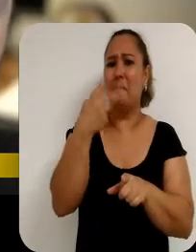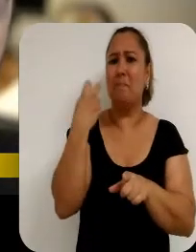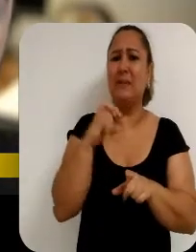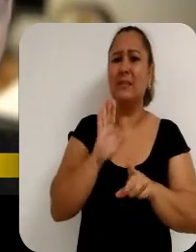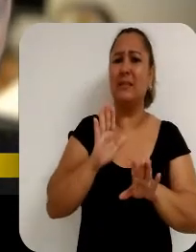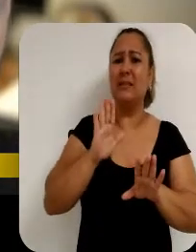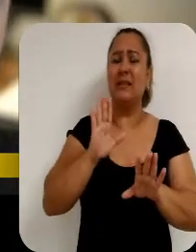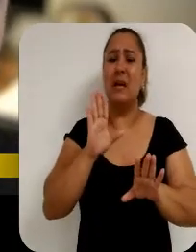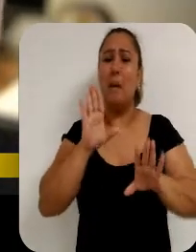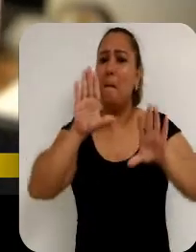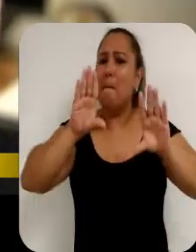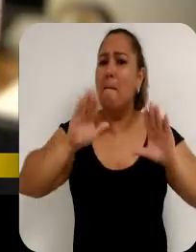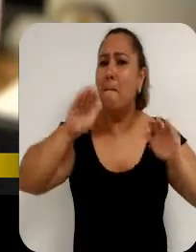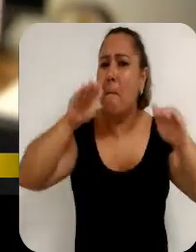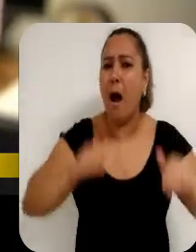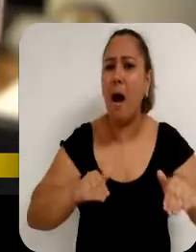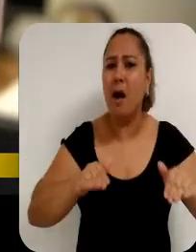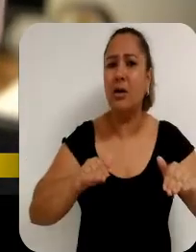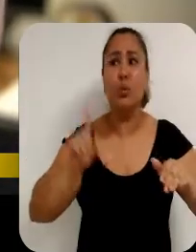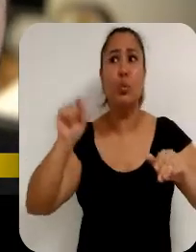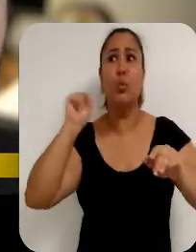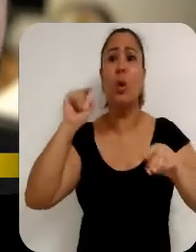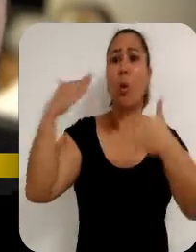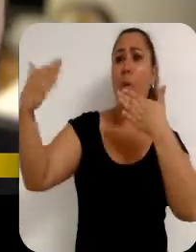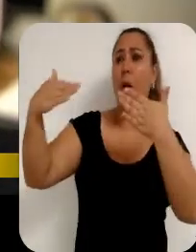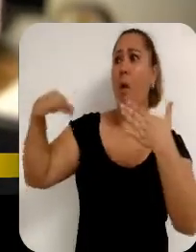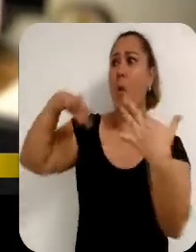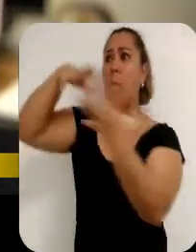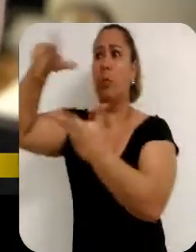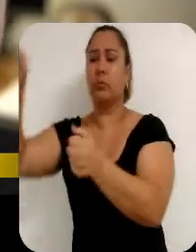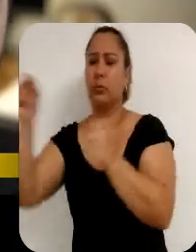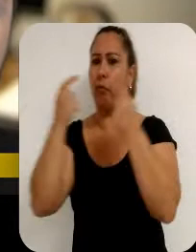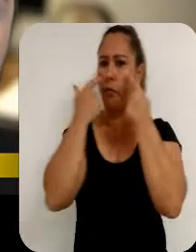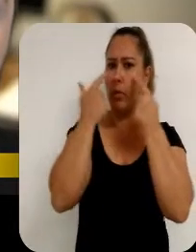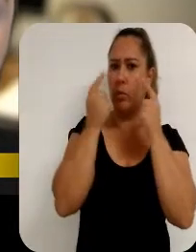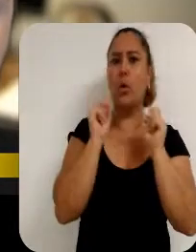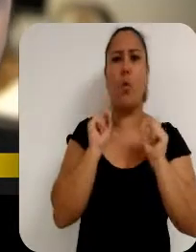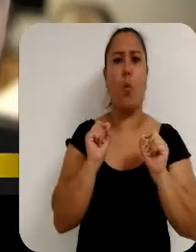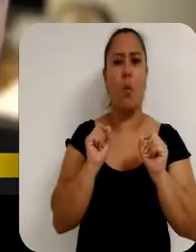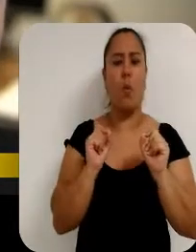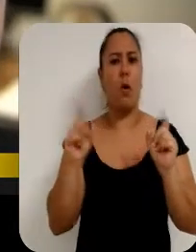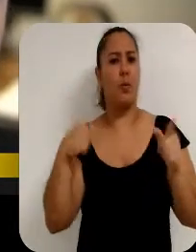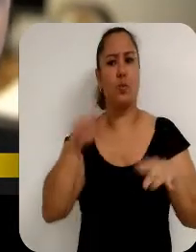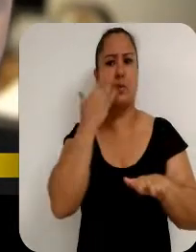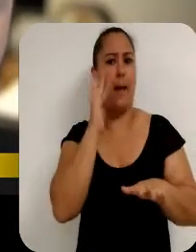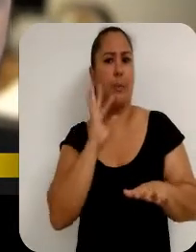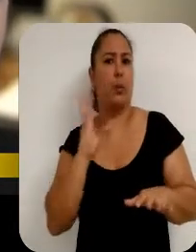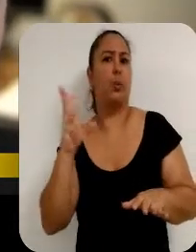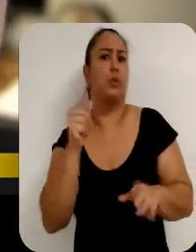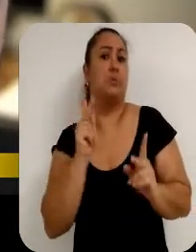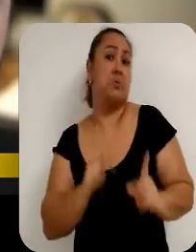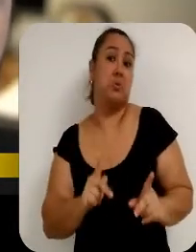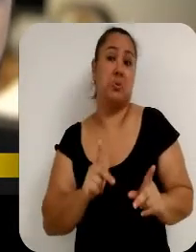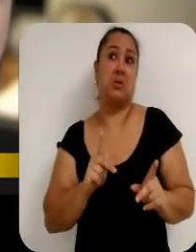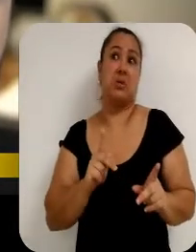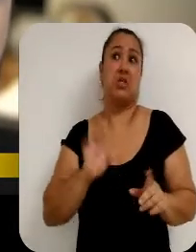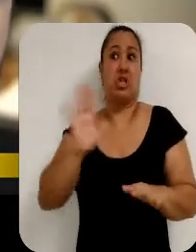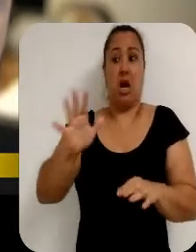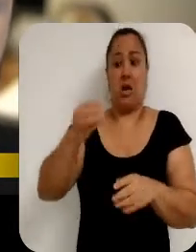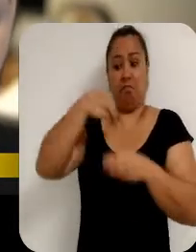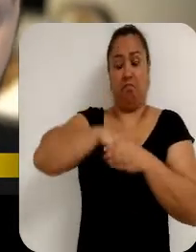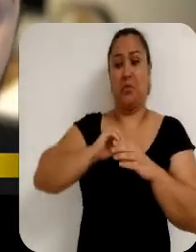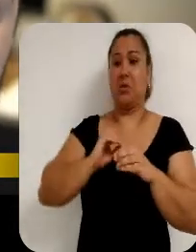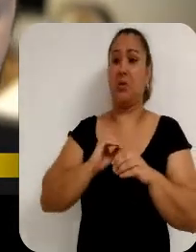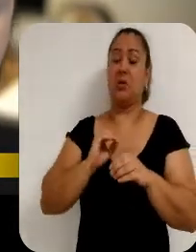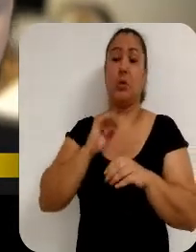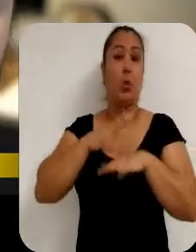no resto do mundo, corrigindo para fatores como, de repente, a gente não sabe todo mundo que se infecta, o sistema de saúde americano e inglês é